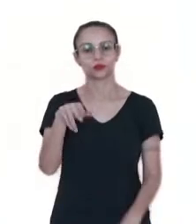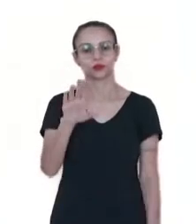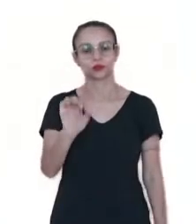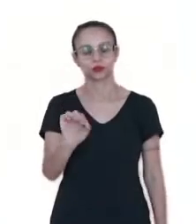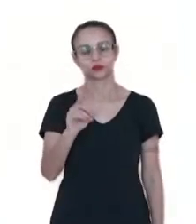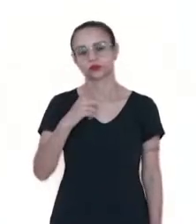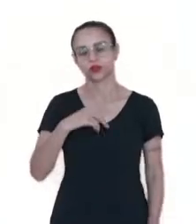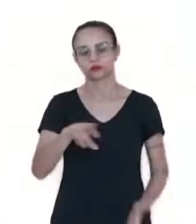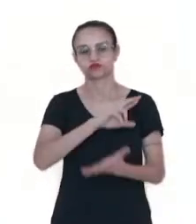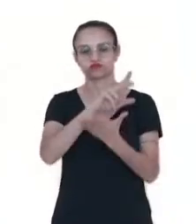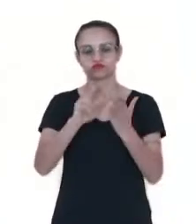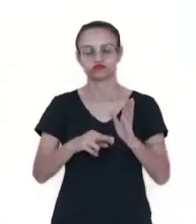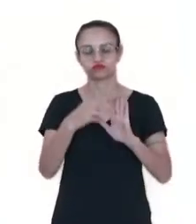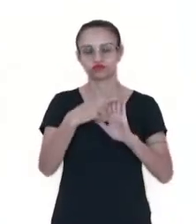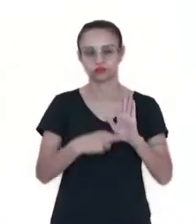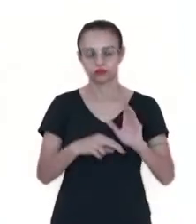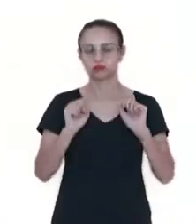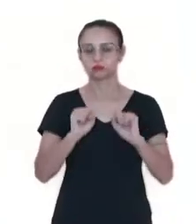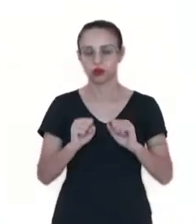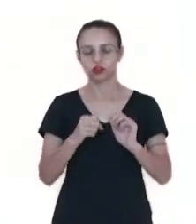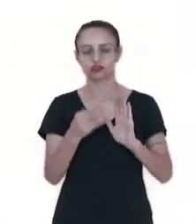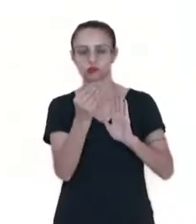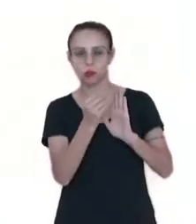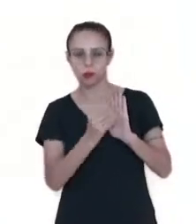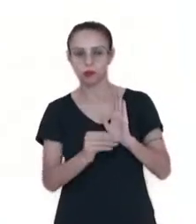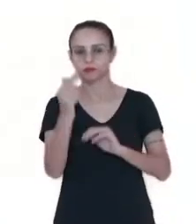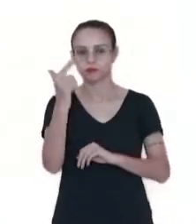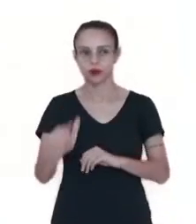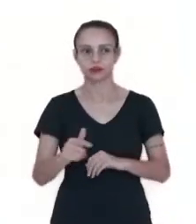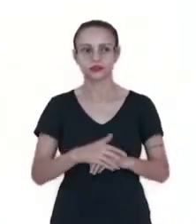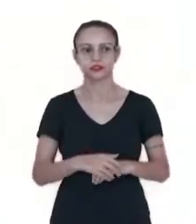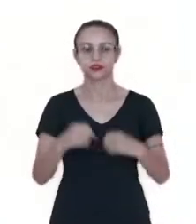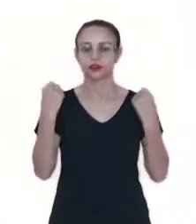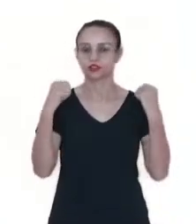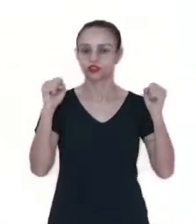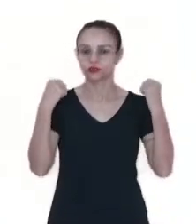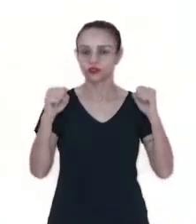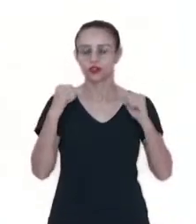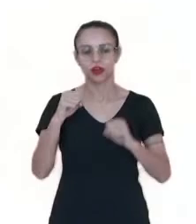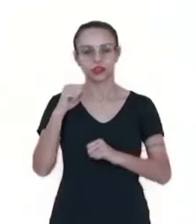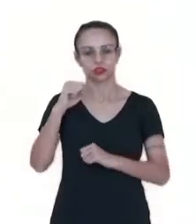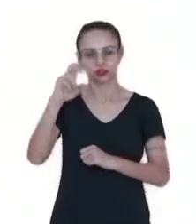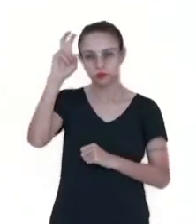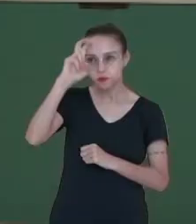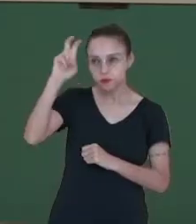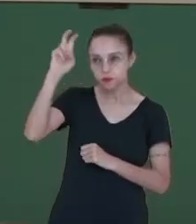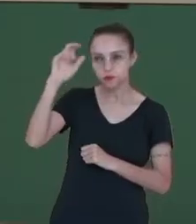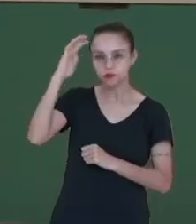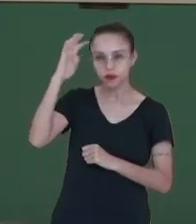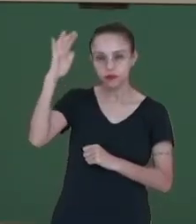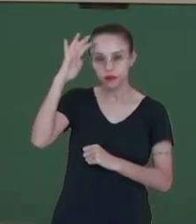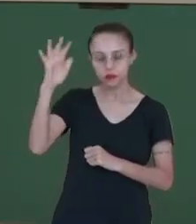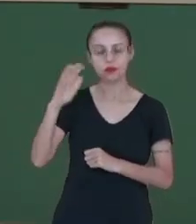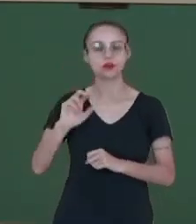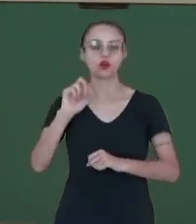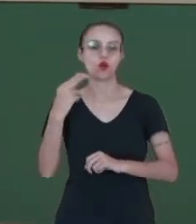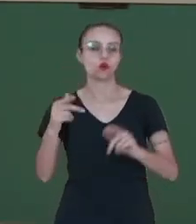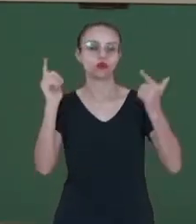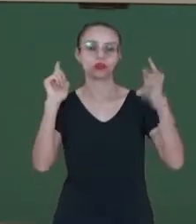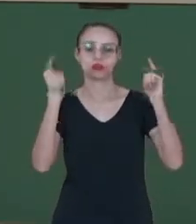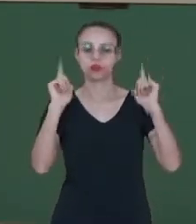que vocês podem também colocar mais algumas. Atividade física, intelectiva ou entretenimento, né?